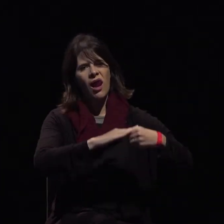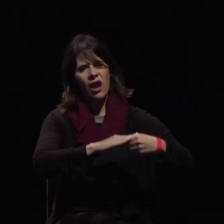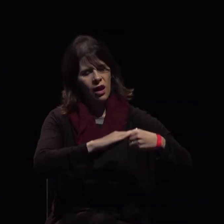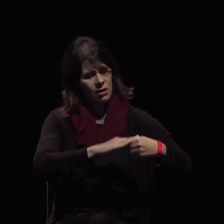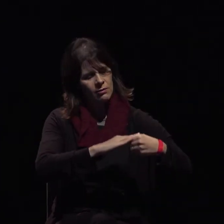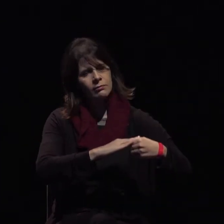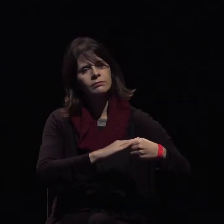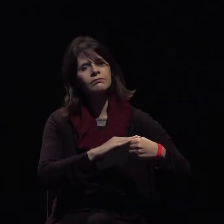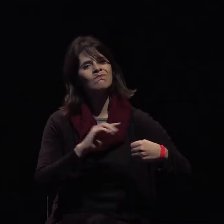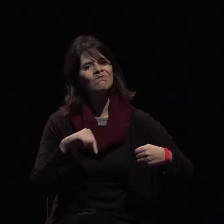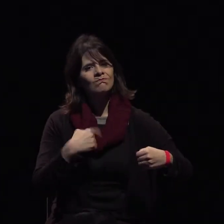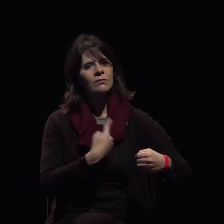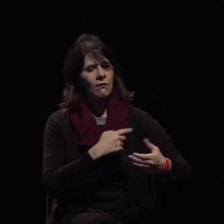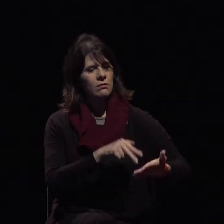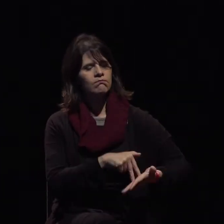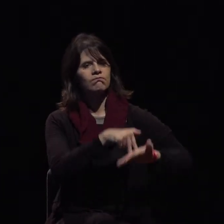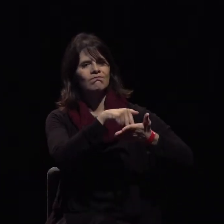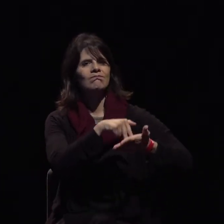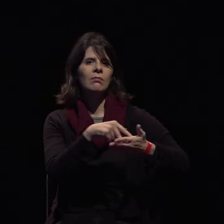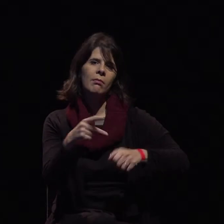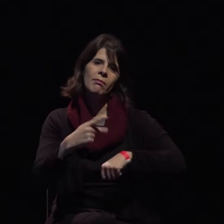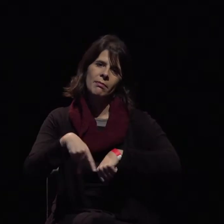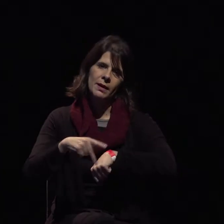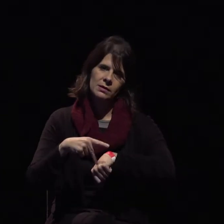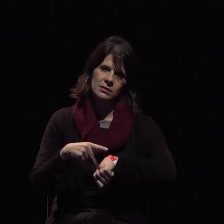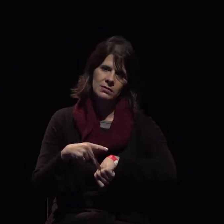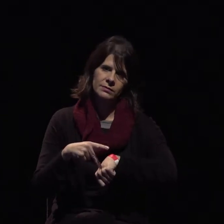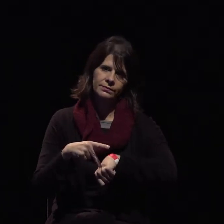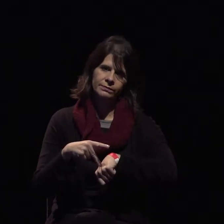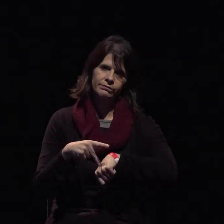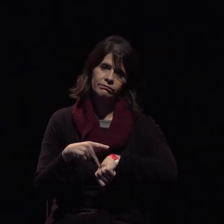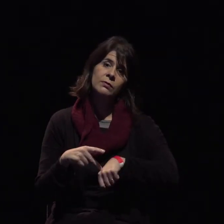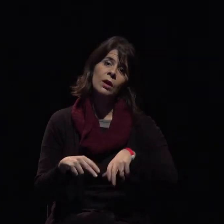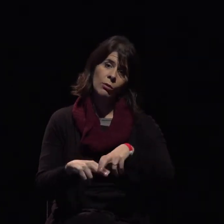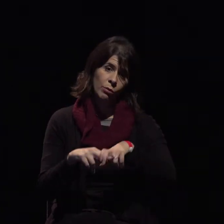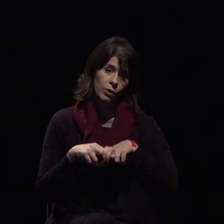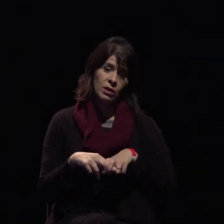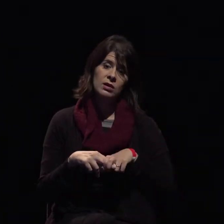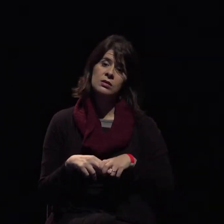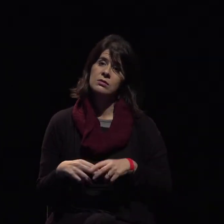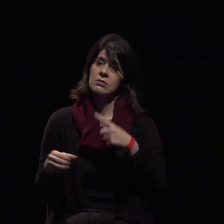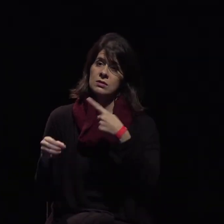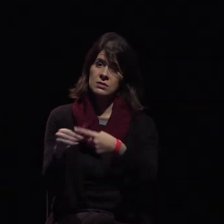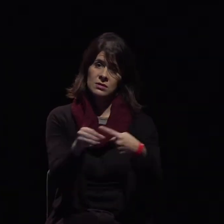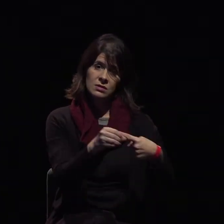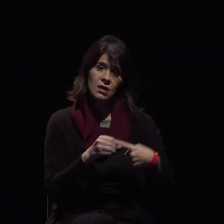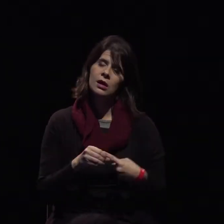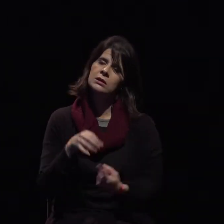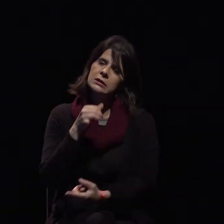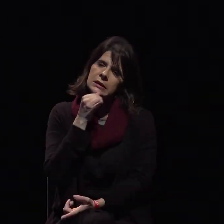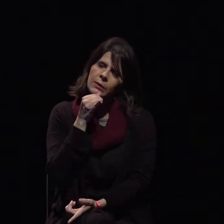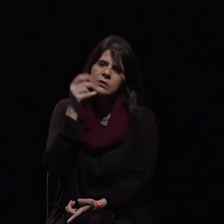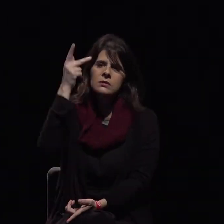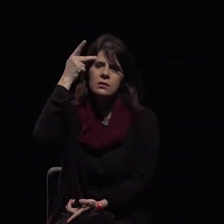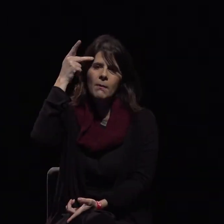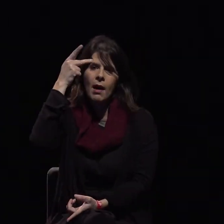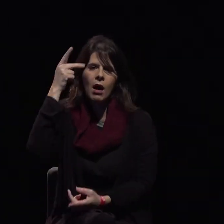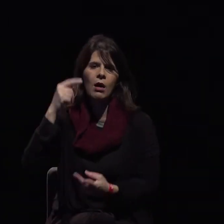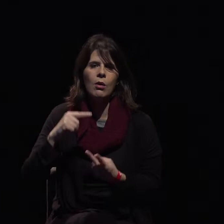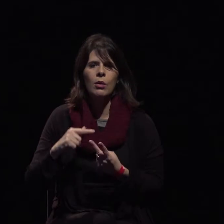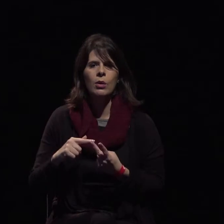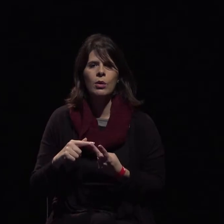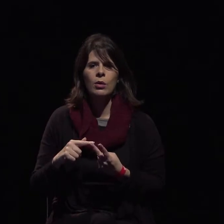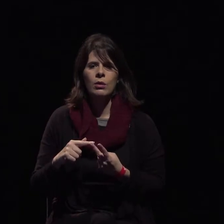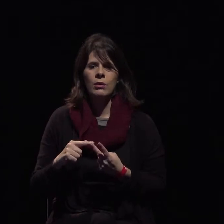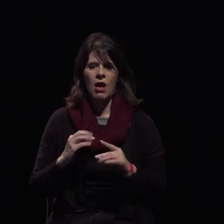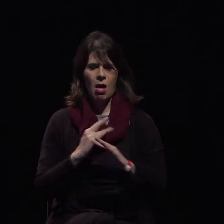foi edificado enquanto nação. Então, são nessas cidades, como São Paulo, como fora